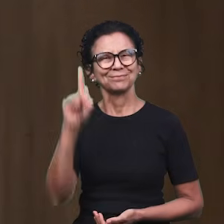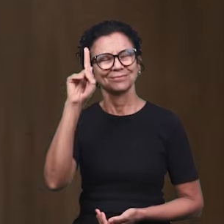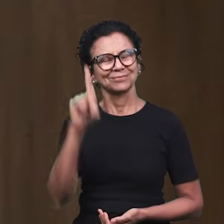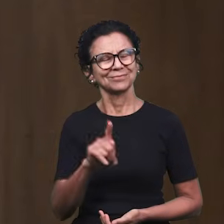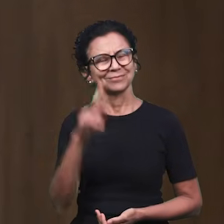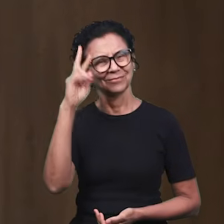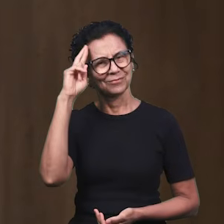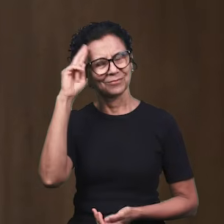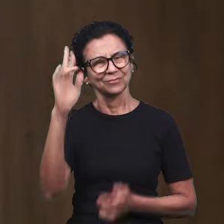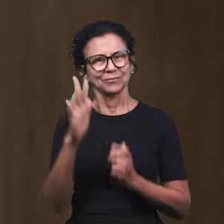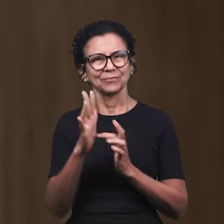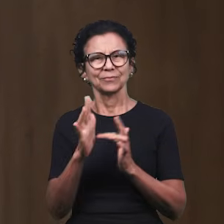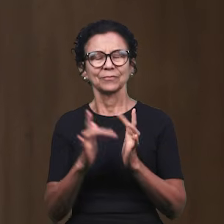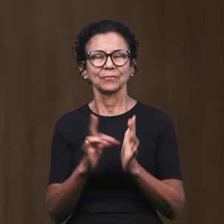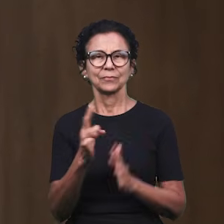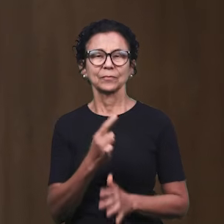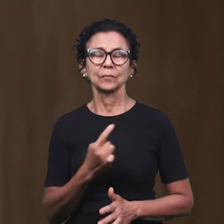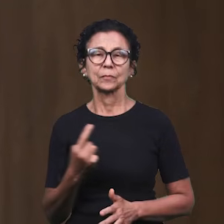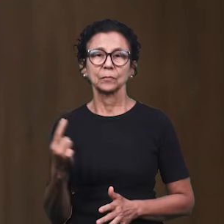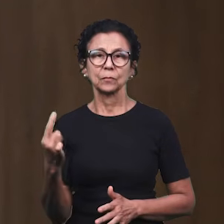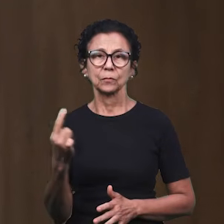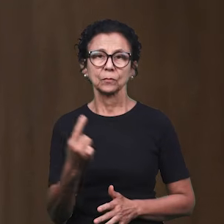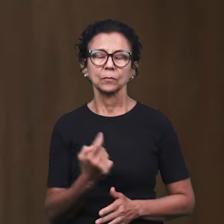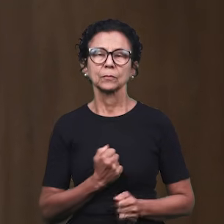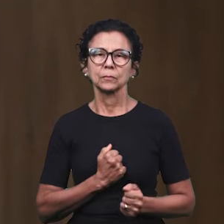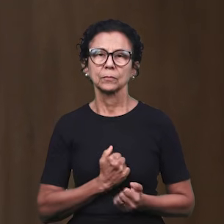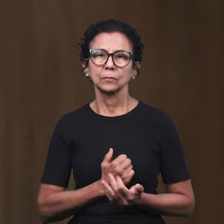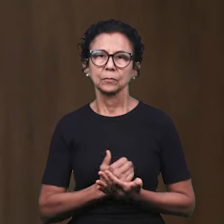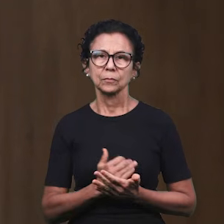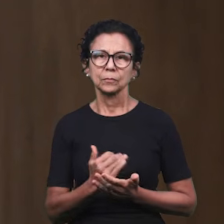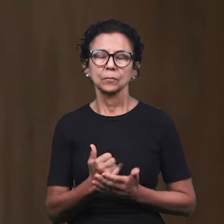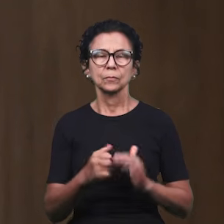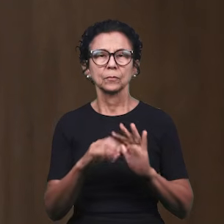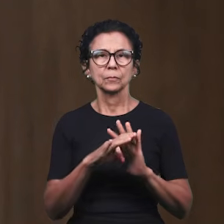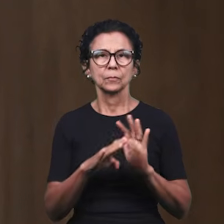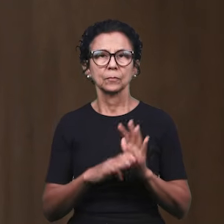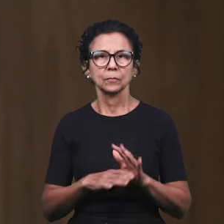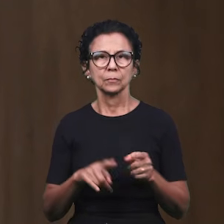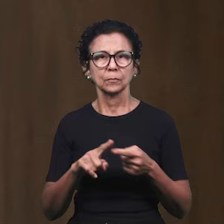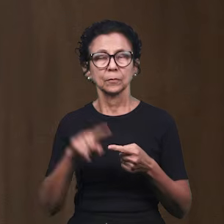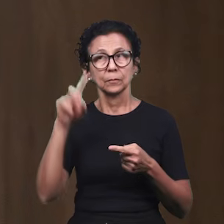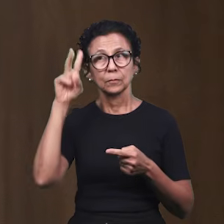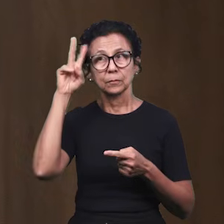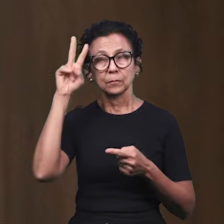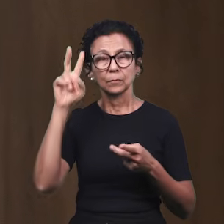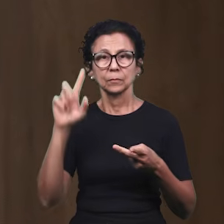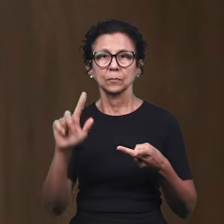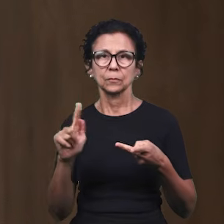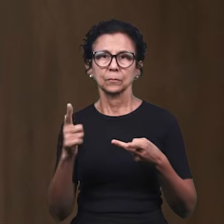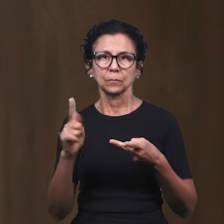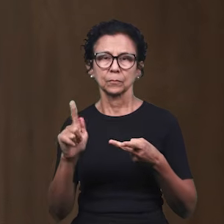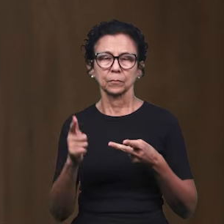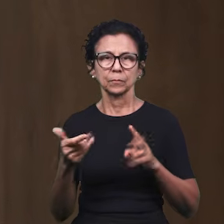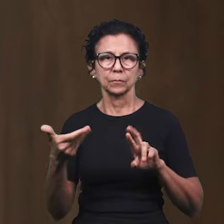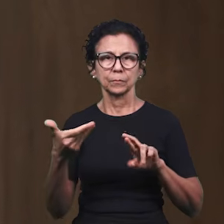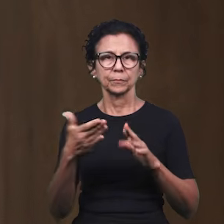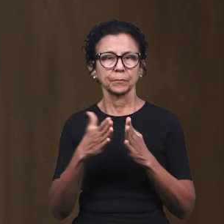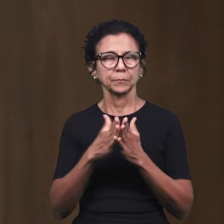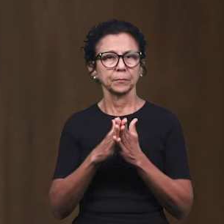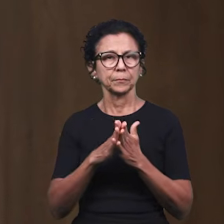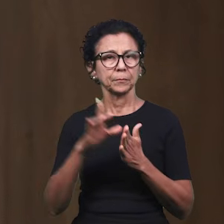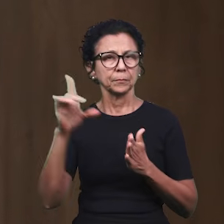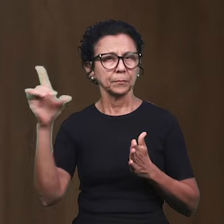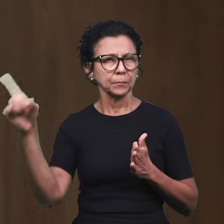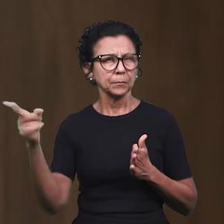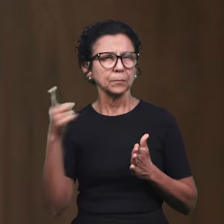A paz do Senhor a todos. Estamos dando início a mais um episódio do História e Geografia Bíblica. Nós estamos